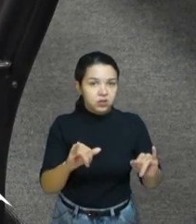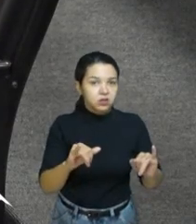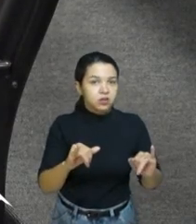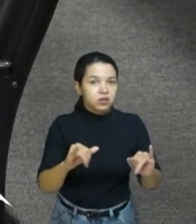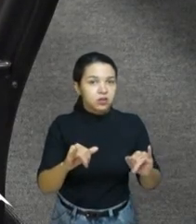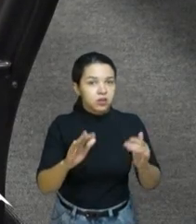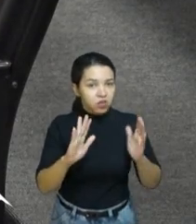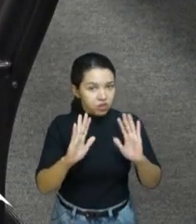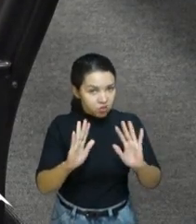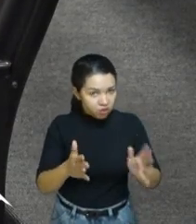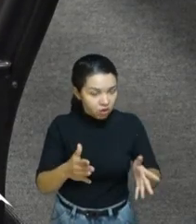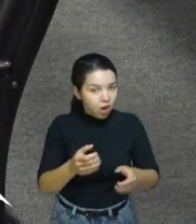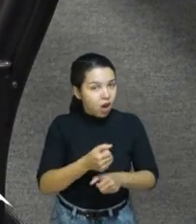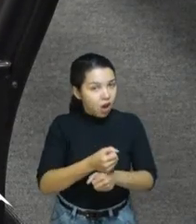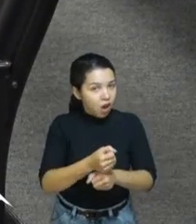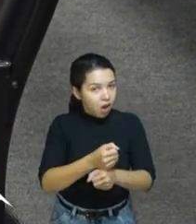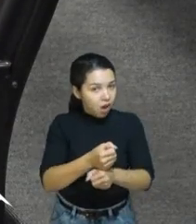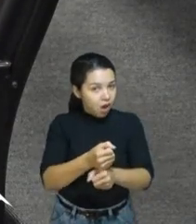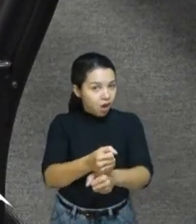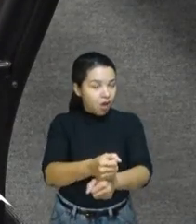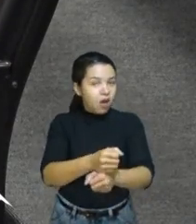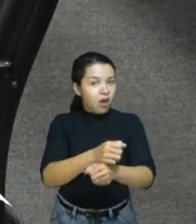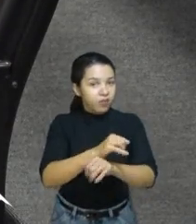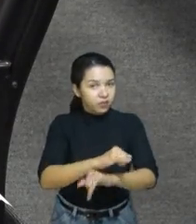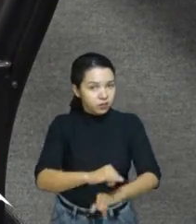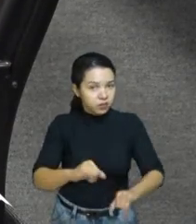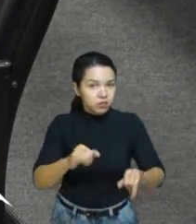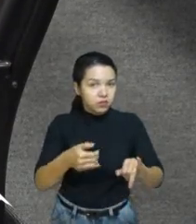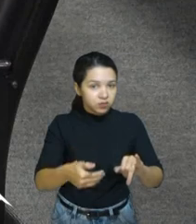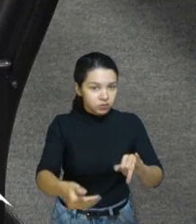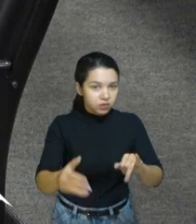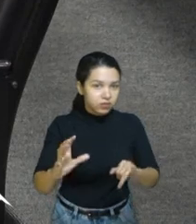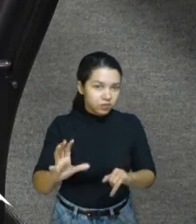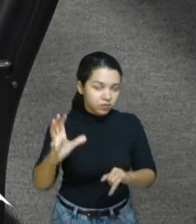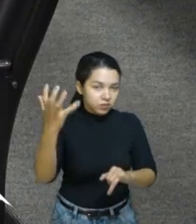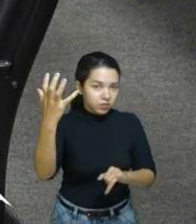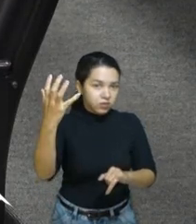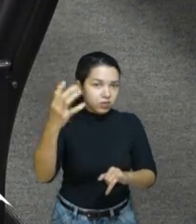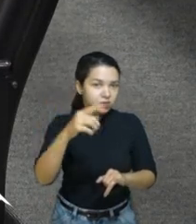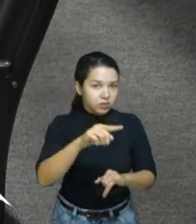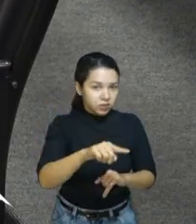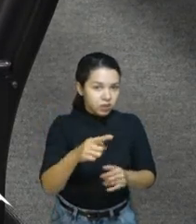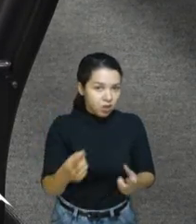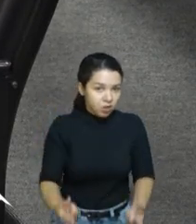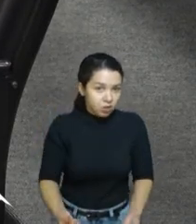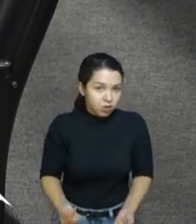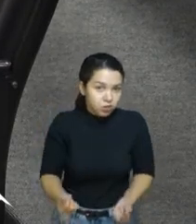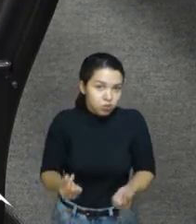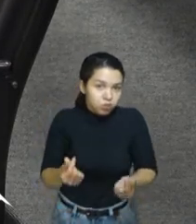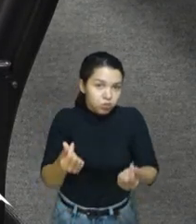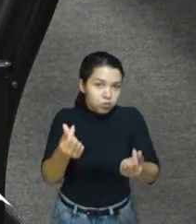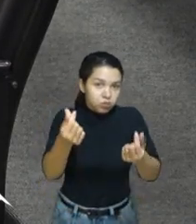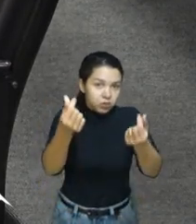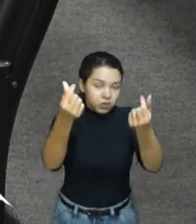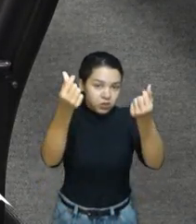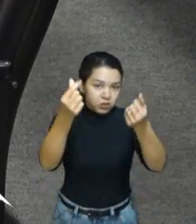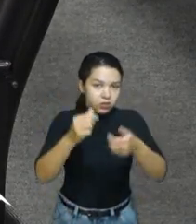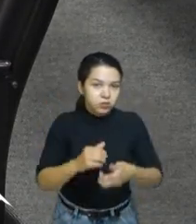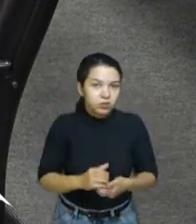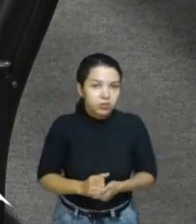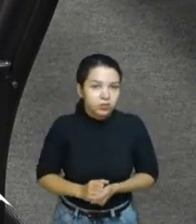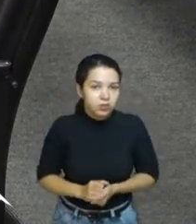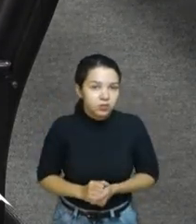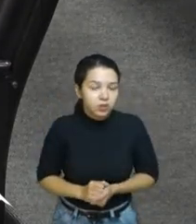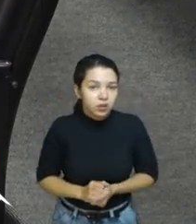Por décadas eles sabem que isso vai acontecer. Está acontecendo, eles estão lucrando com isso. A gente está